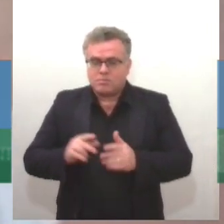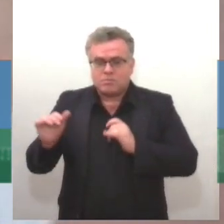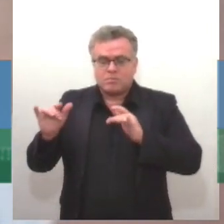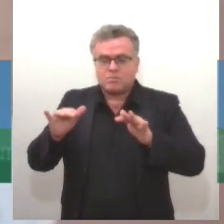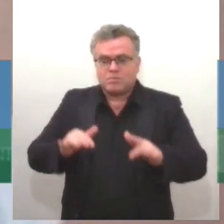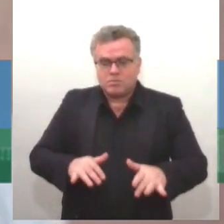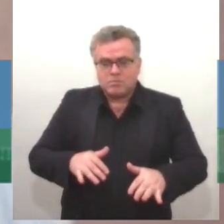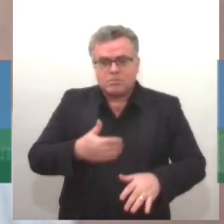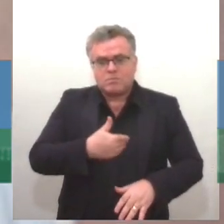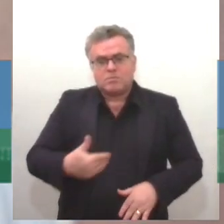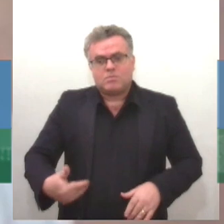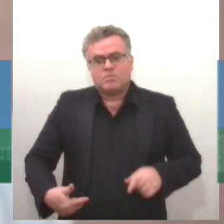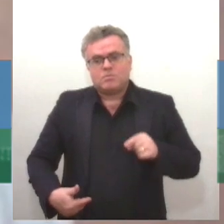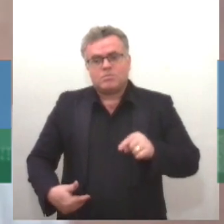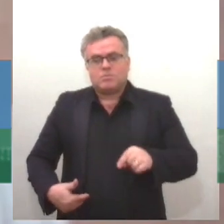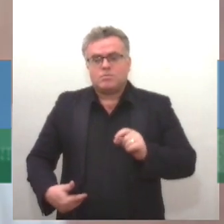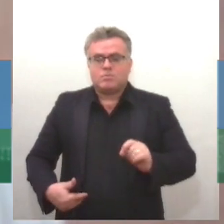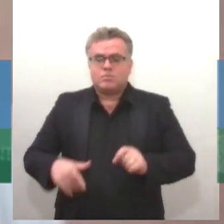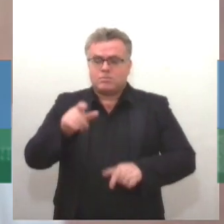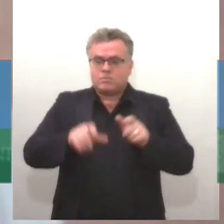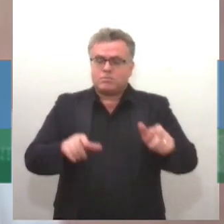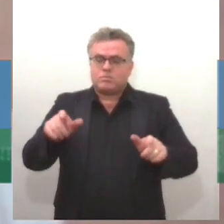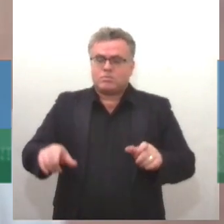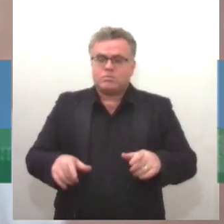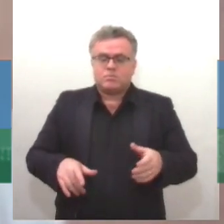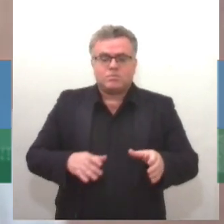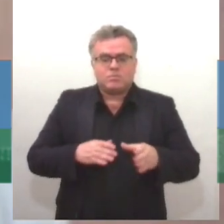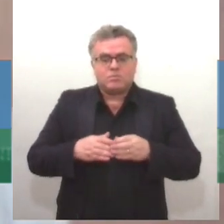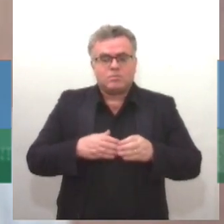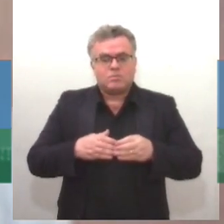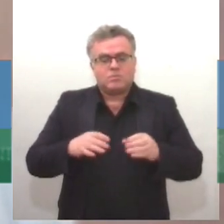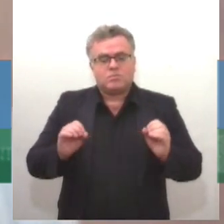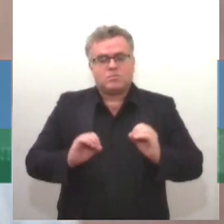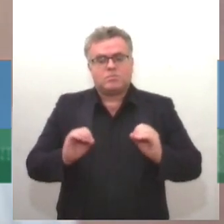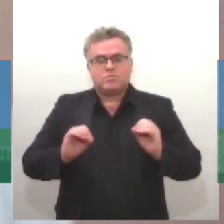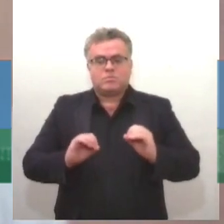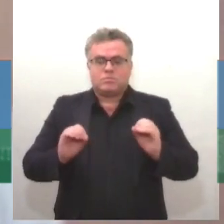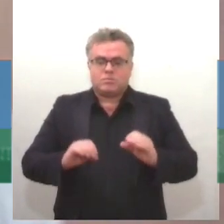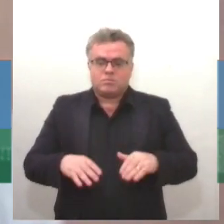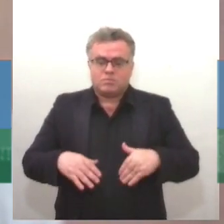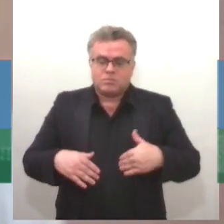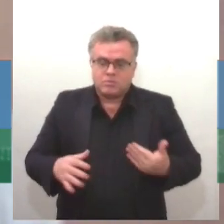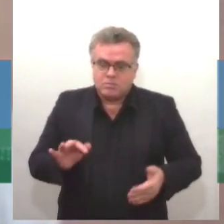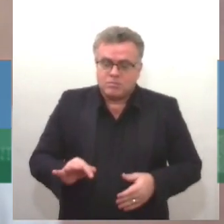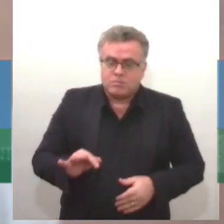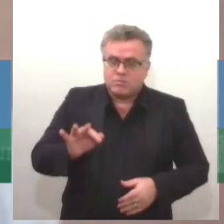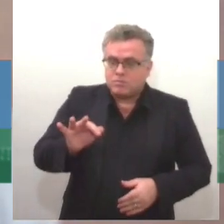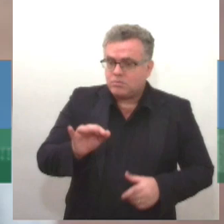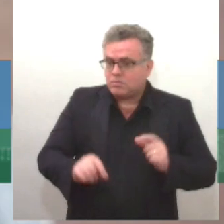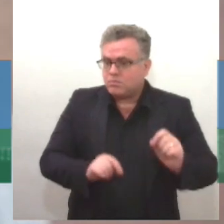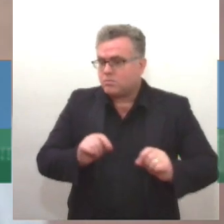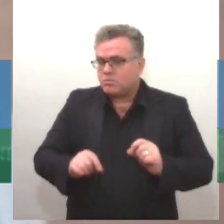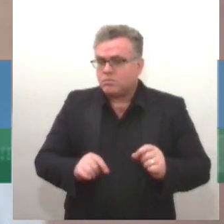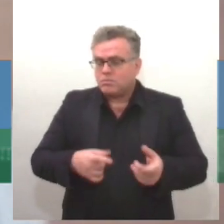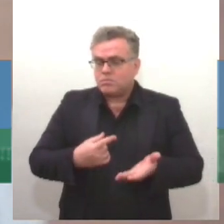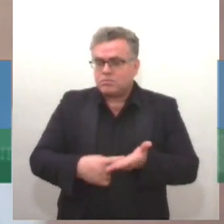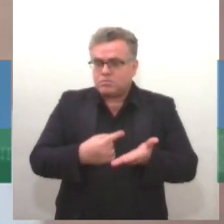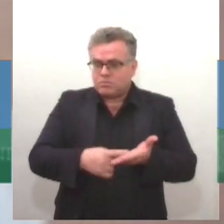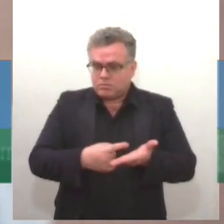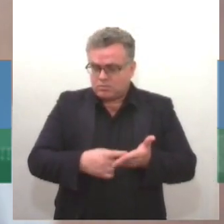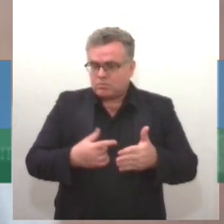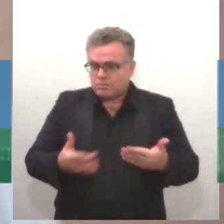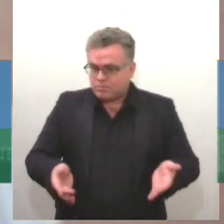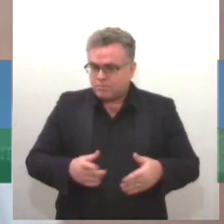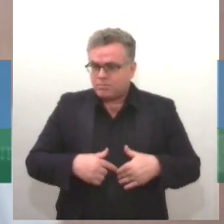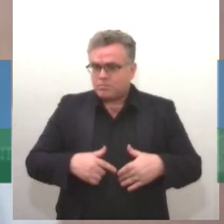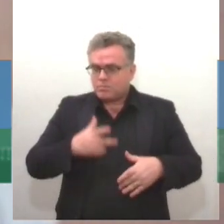por pessoas não concursadas para exercer atividades fim do serviço público. Uhum. Isso me parece